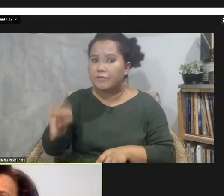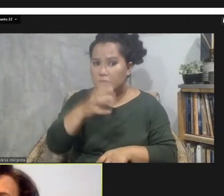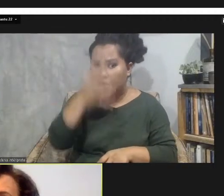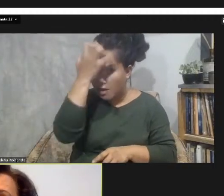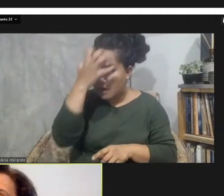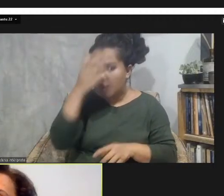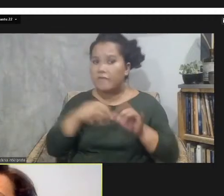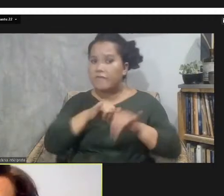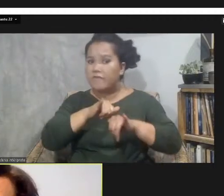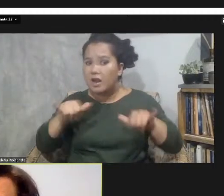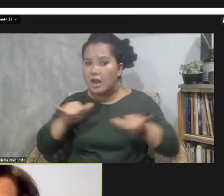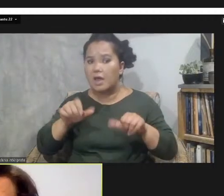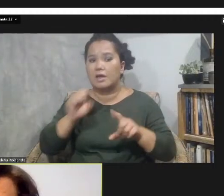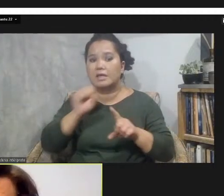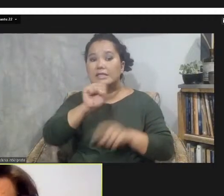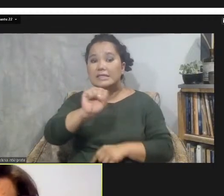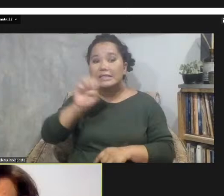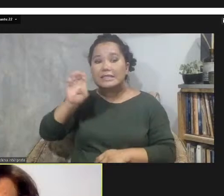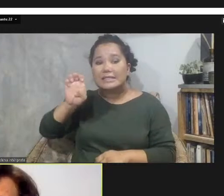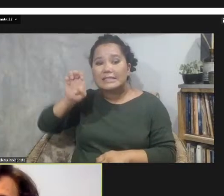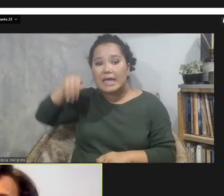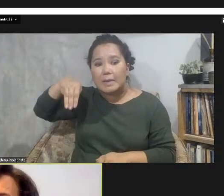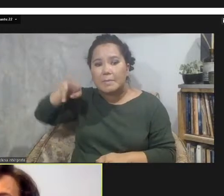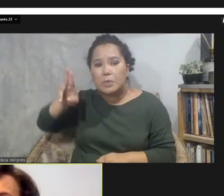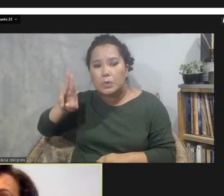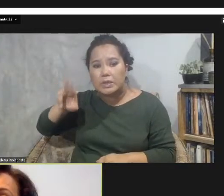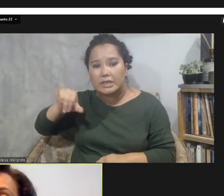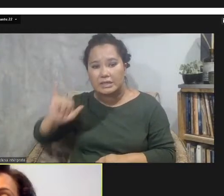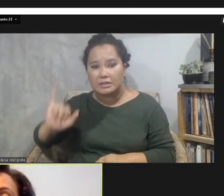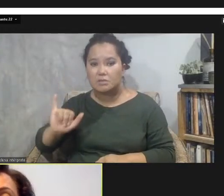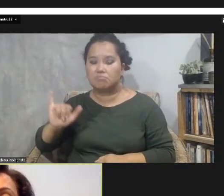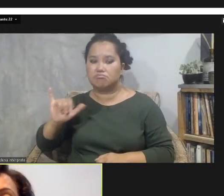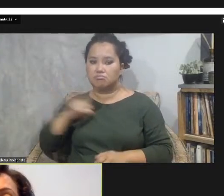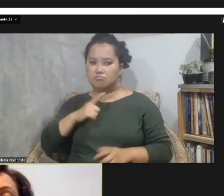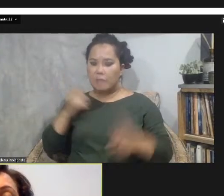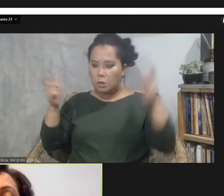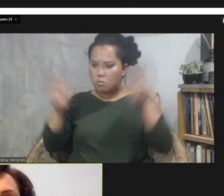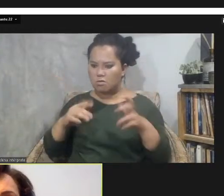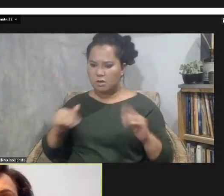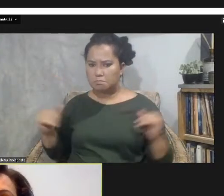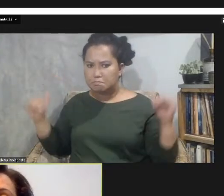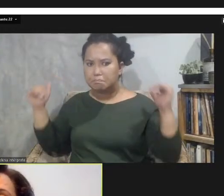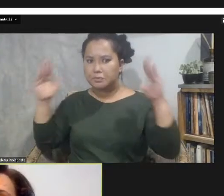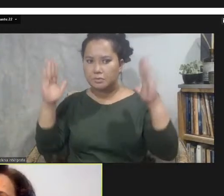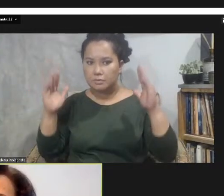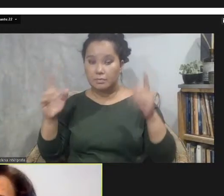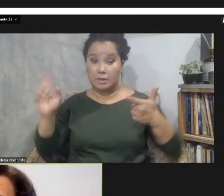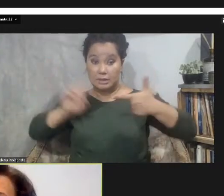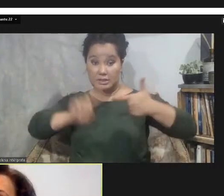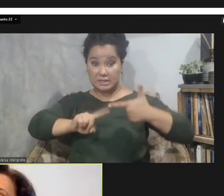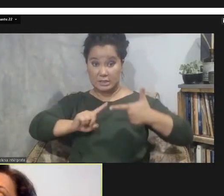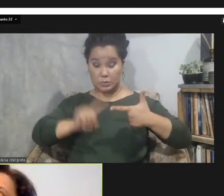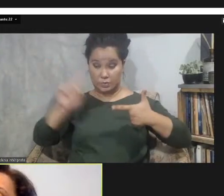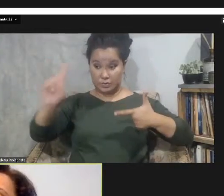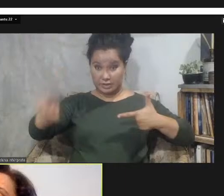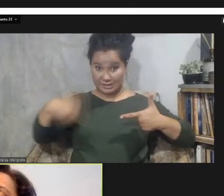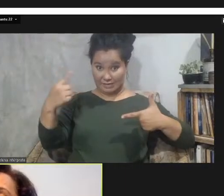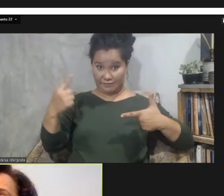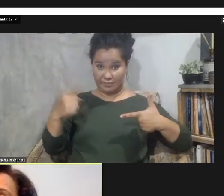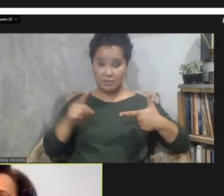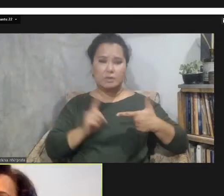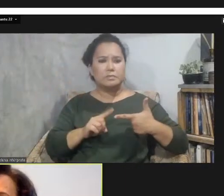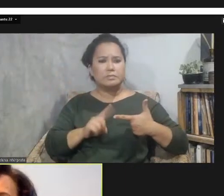desafio que já foi apontado pelo professor Alexandre. O desafio que enfrentamos, que foi o de realizar este programa num